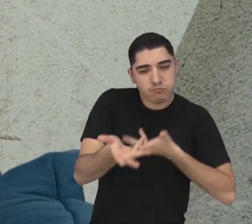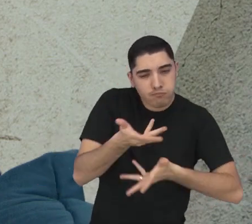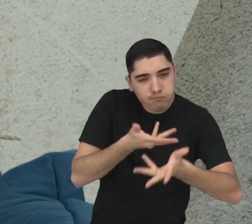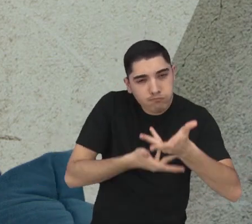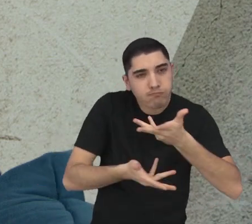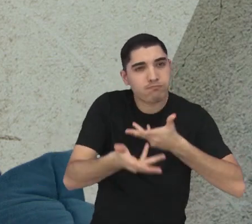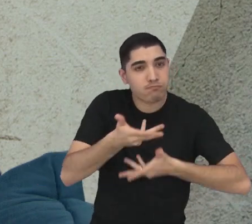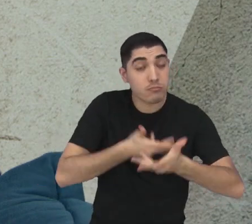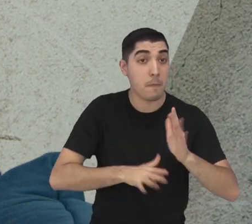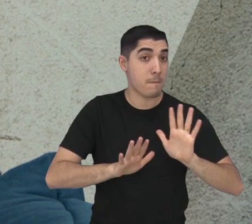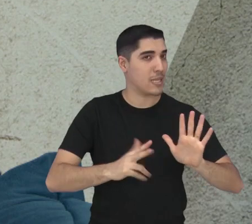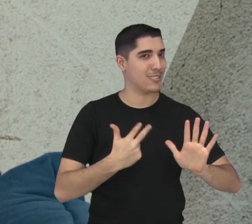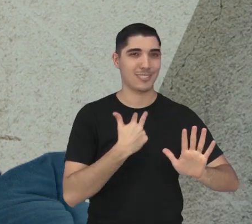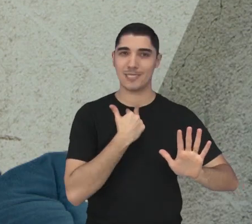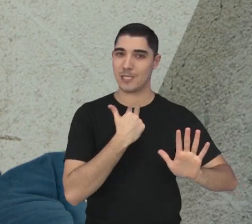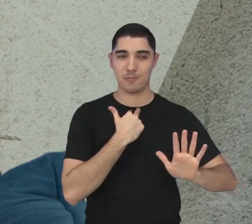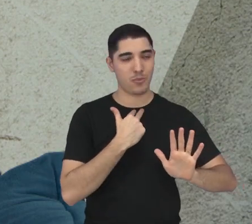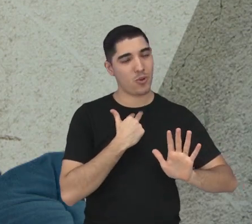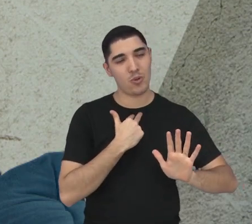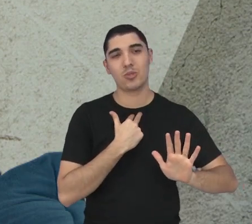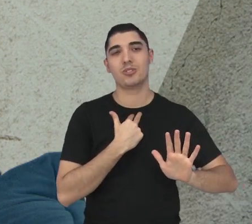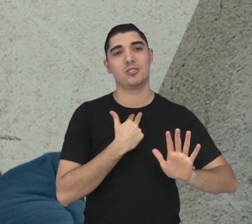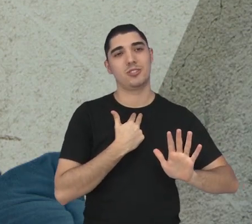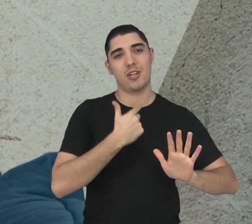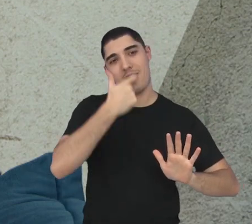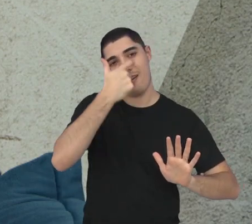mas também nós não podemos